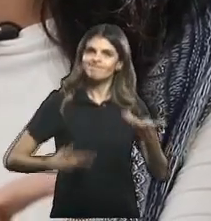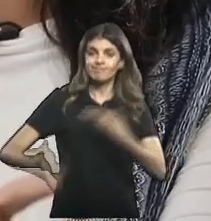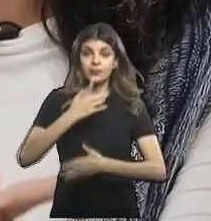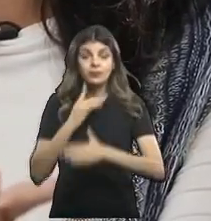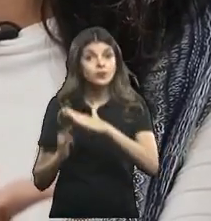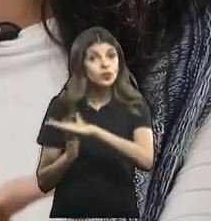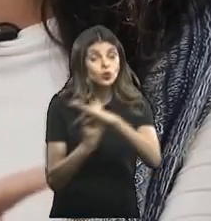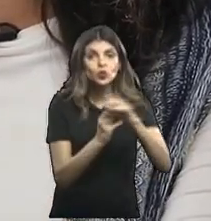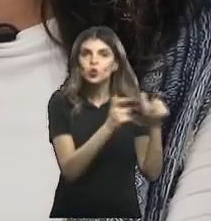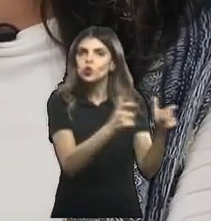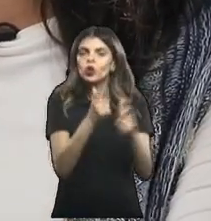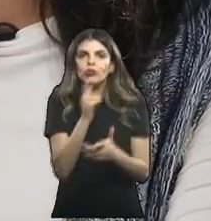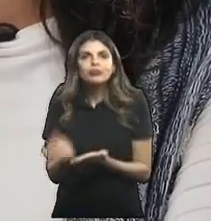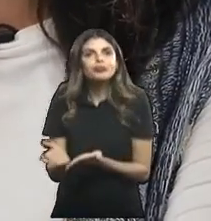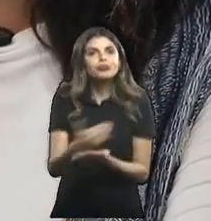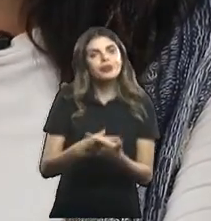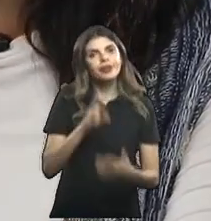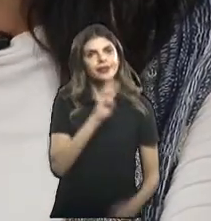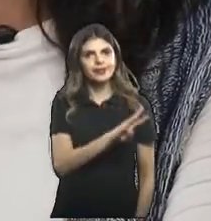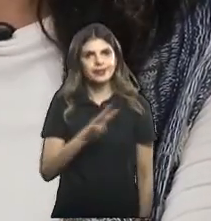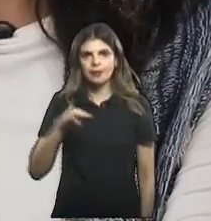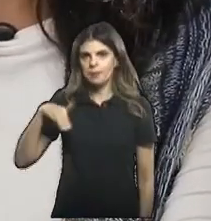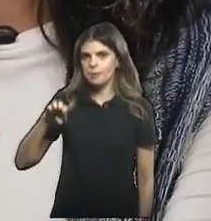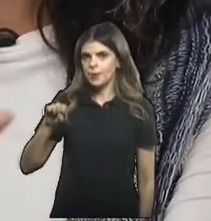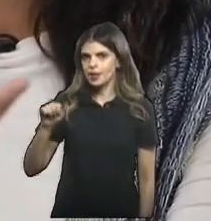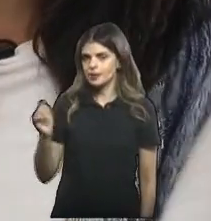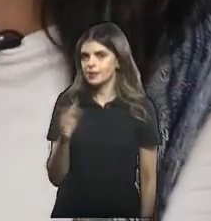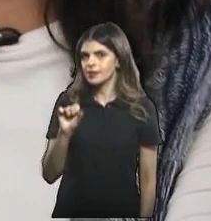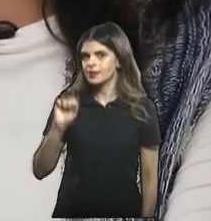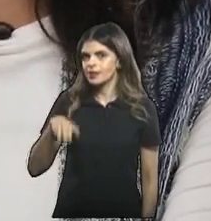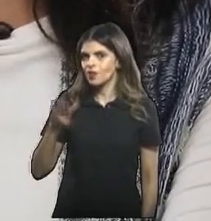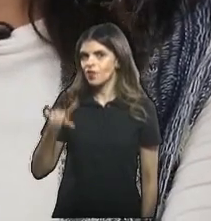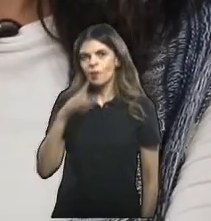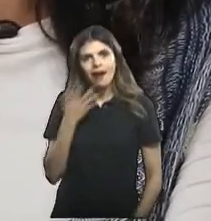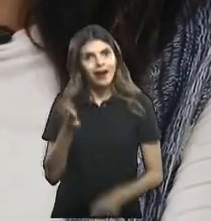pontos de coleta para as doações estão no site do Mesa Sem Fome. Vamos